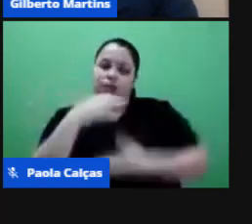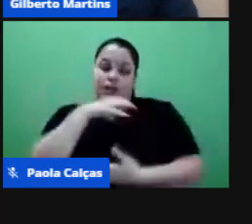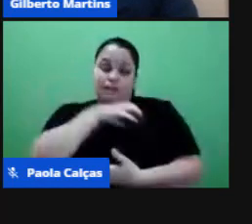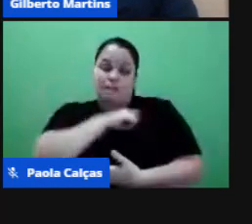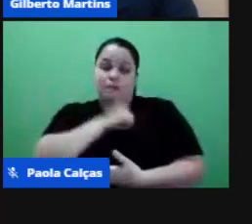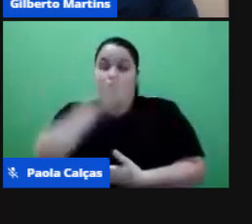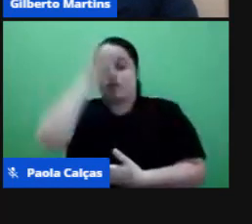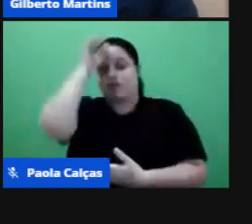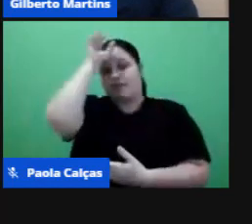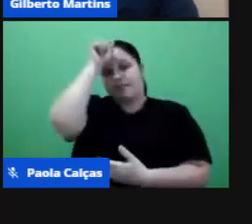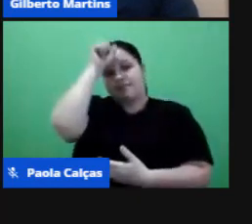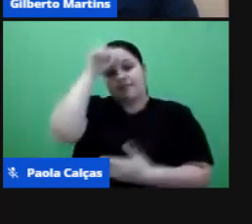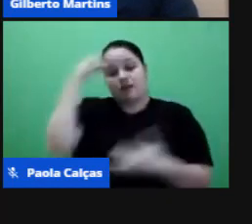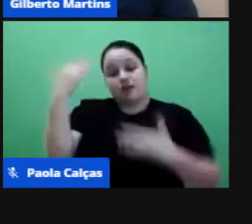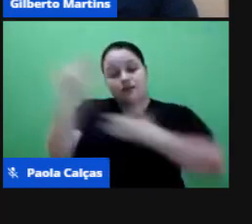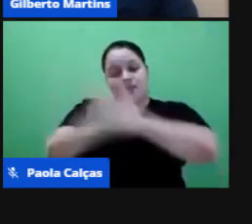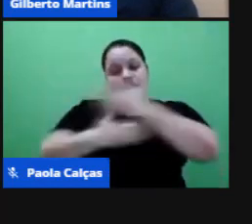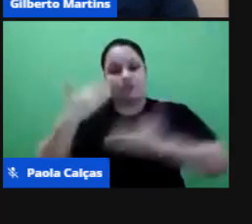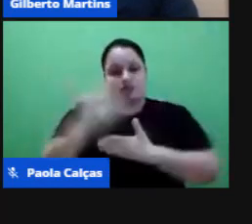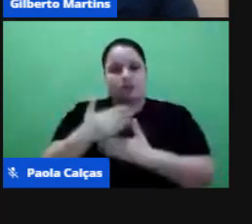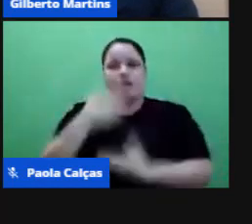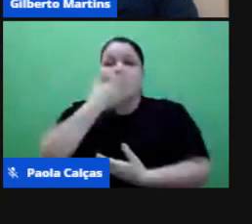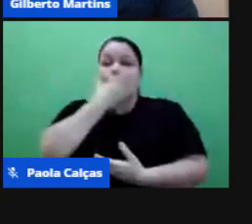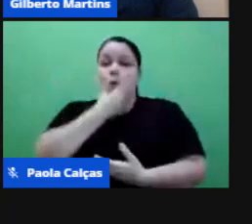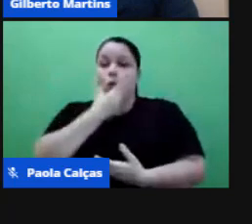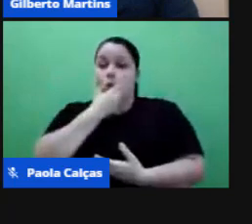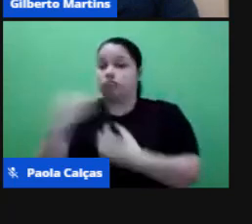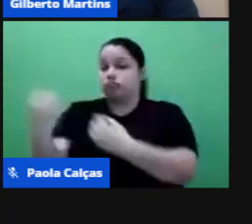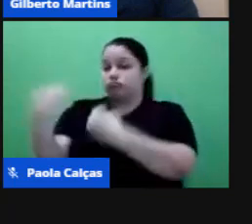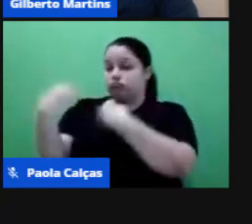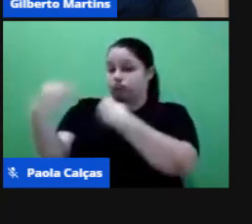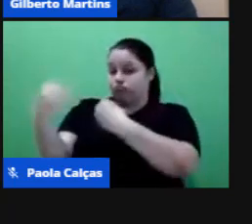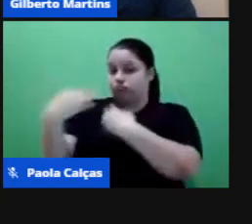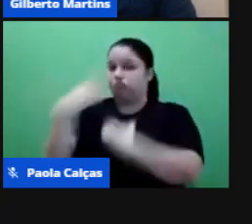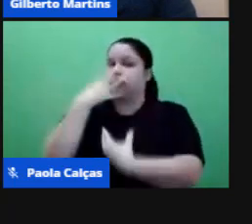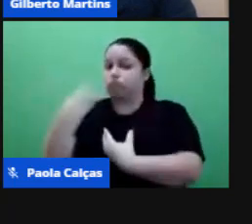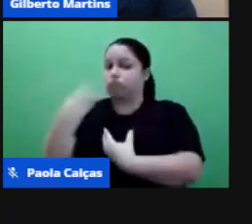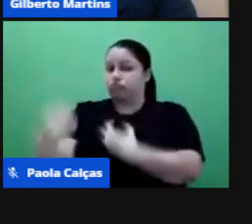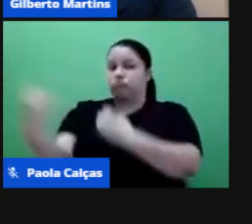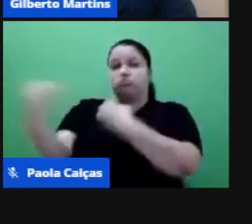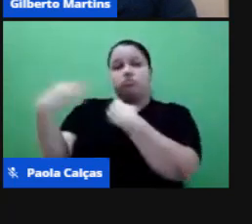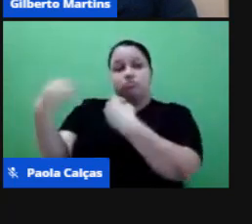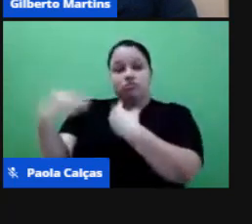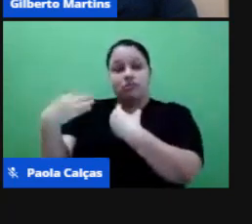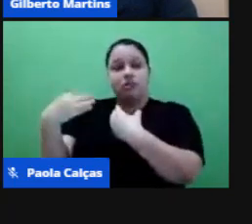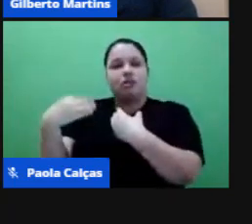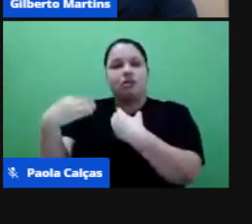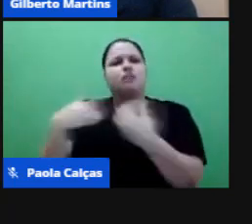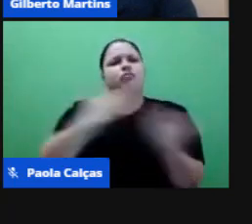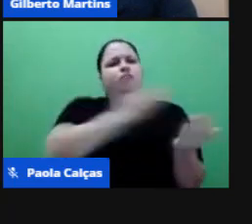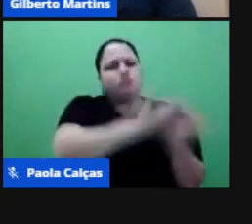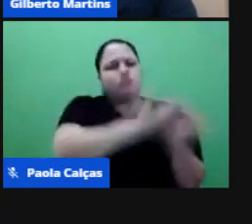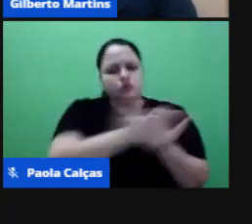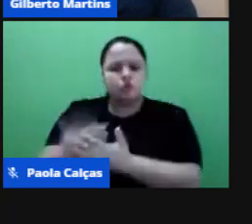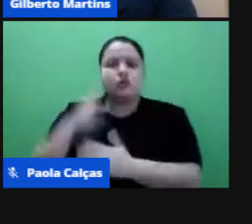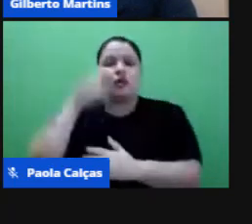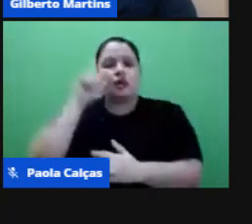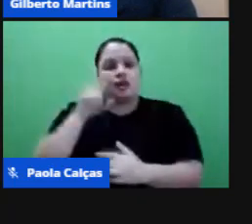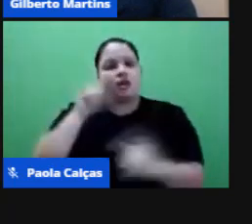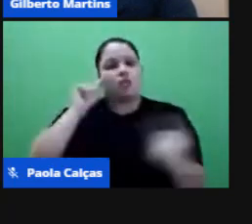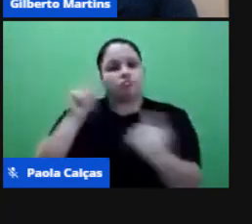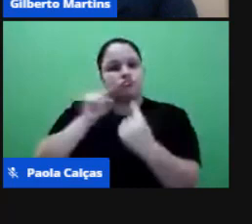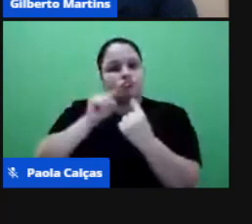Paulo Freire quer nos ensinar. E a proposta dessa formação é buscarmos um diálogo constante com